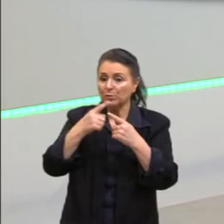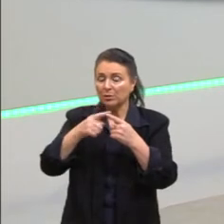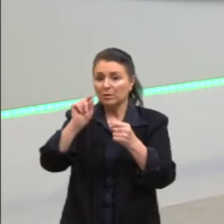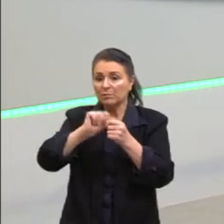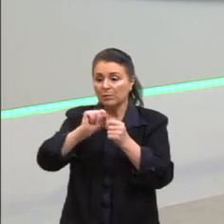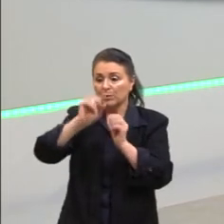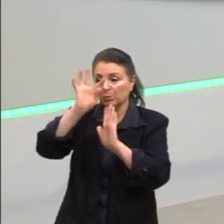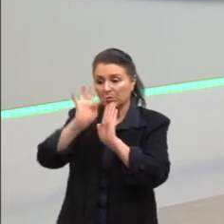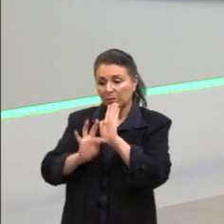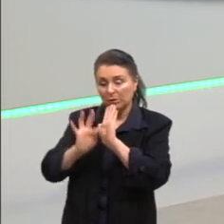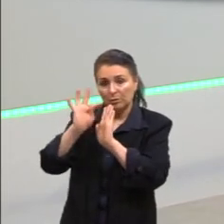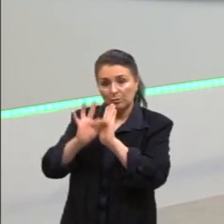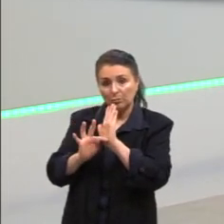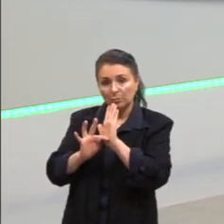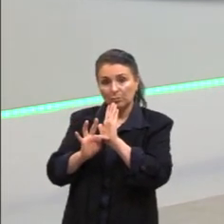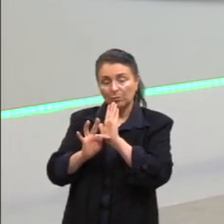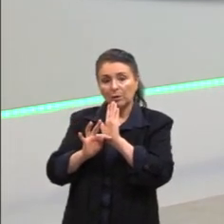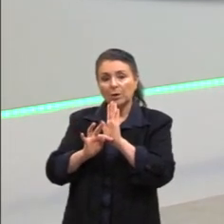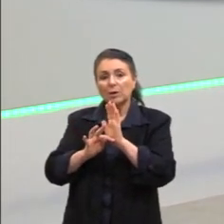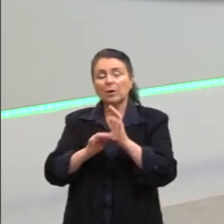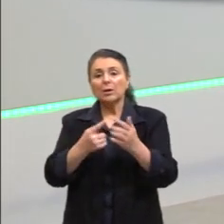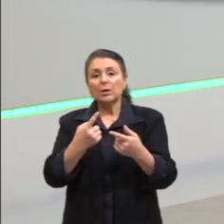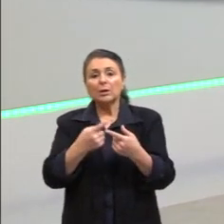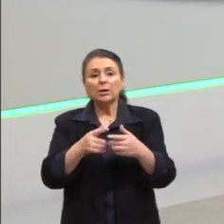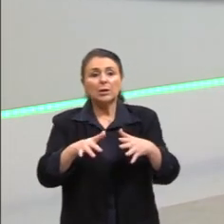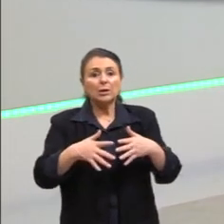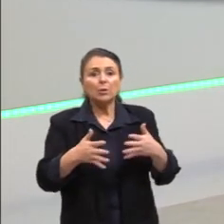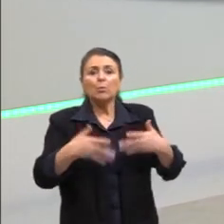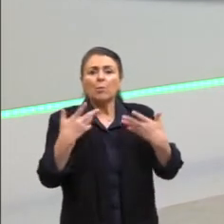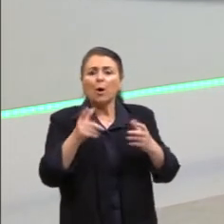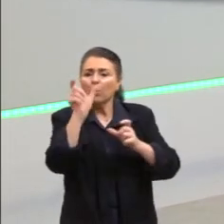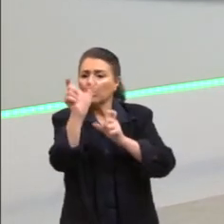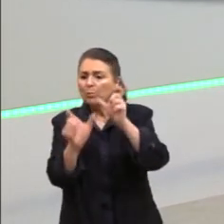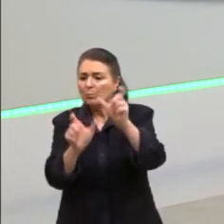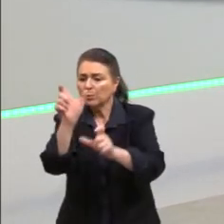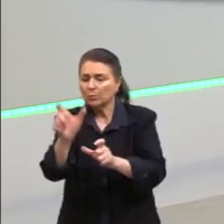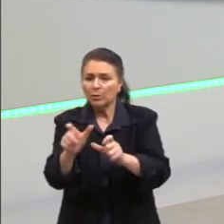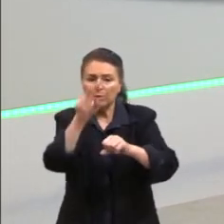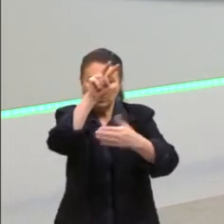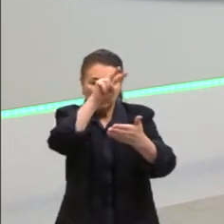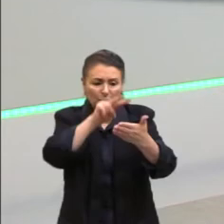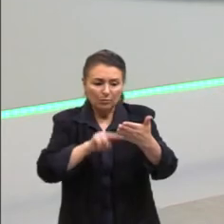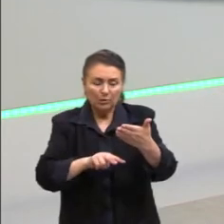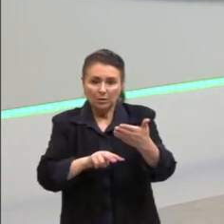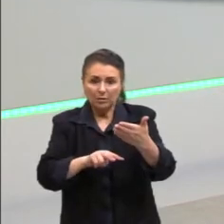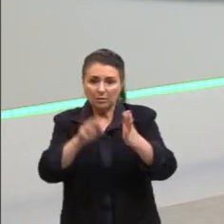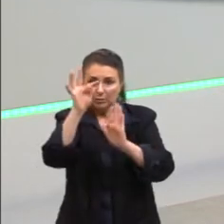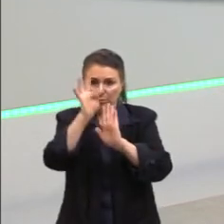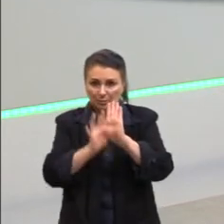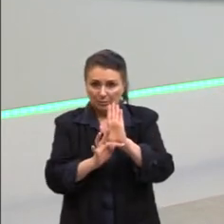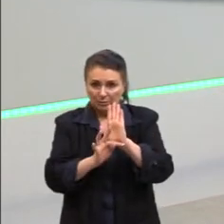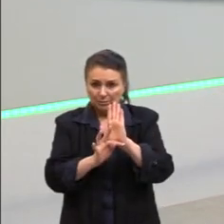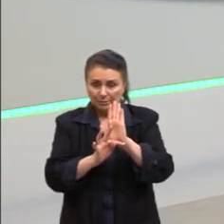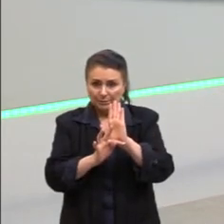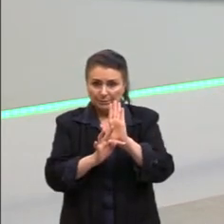aquele texto e querendo chegar em qual público, né, querendo atingir quais pessoas, tá? E isso